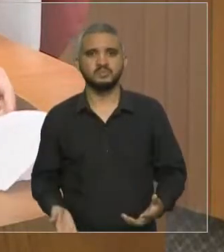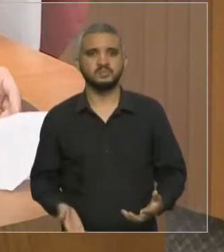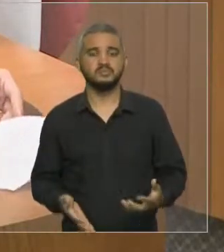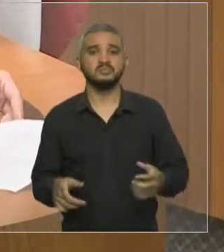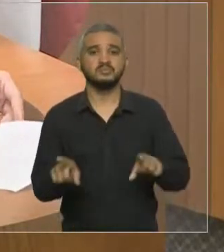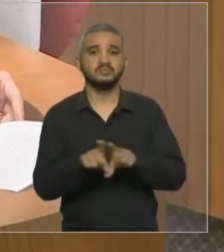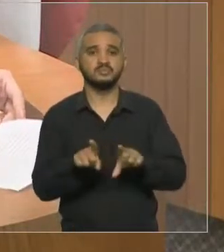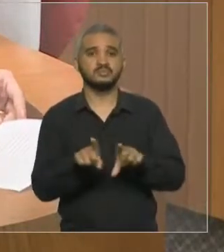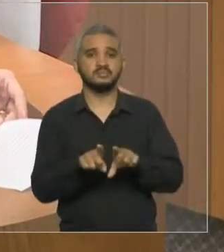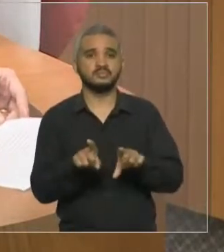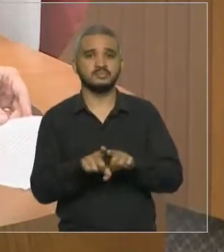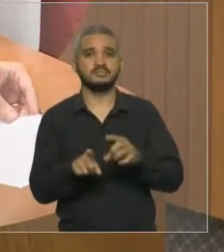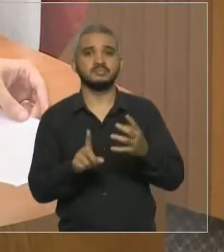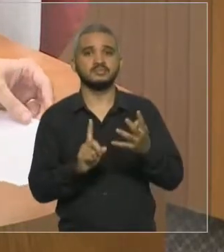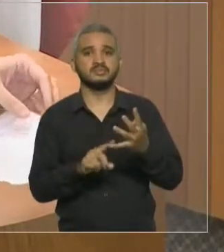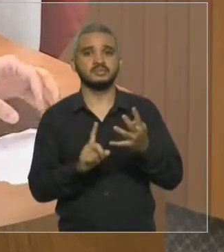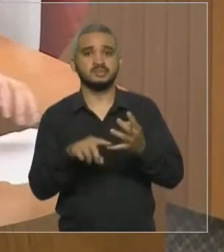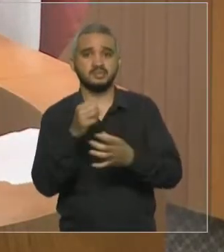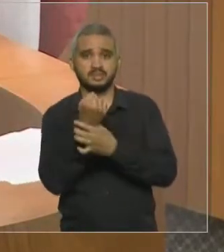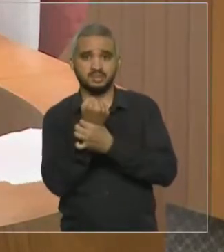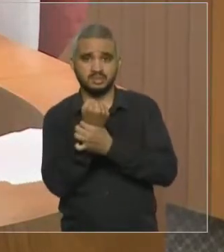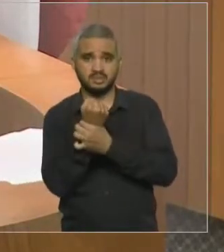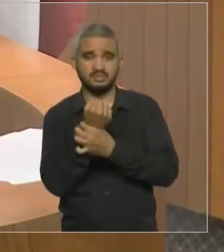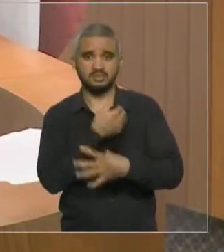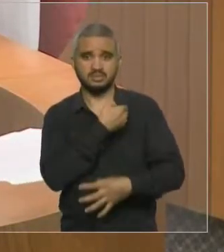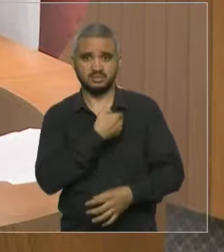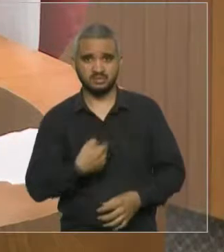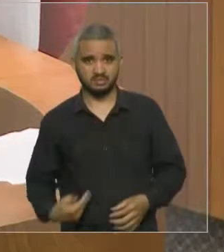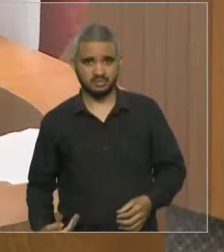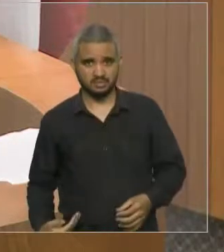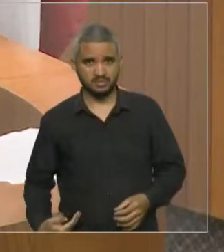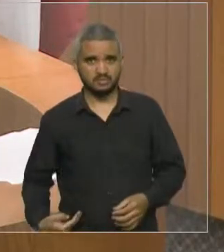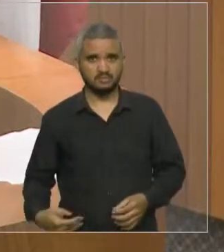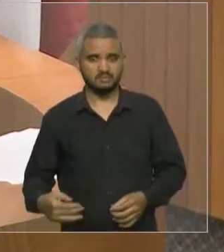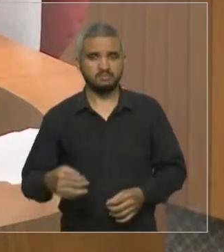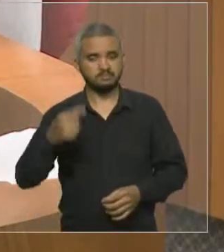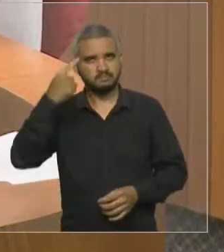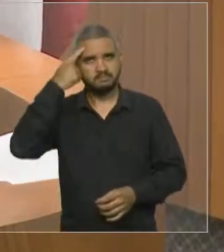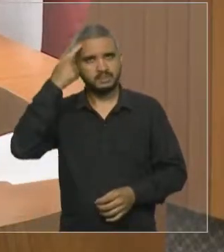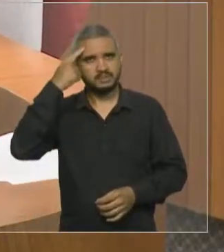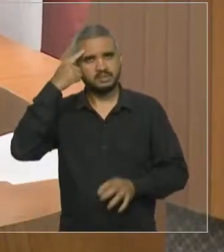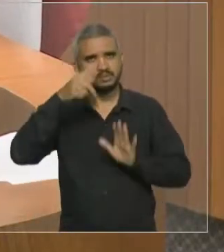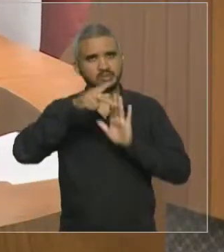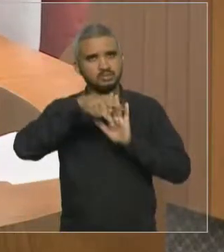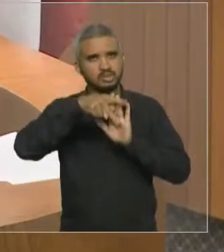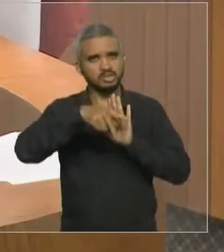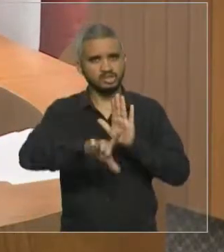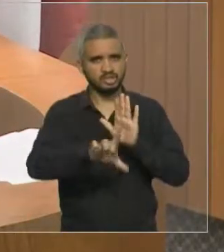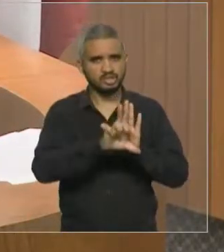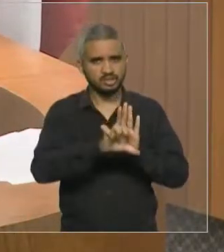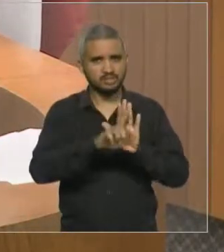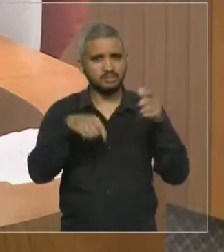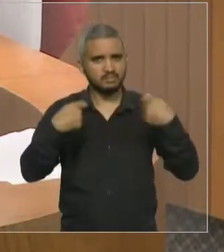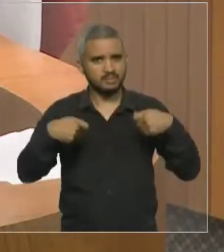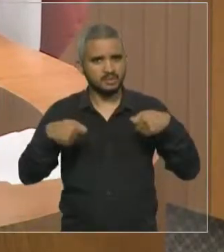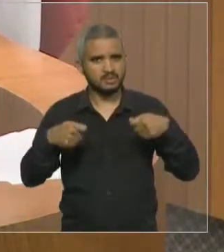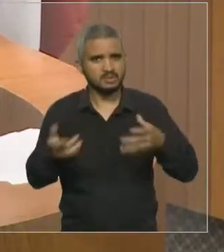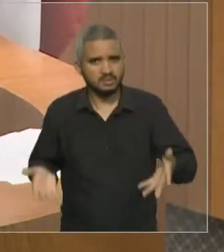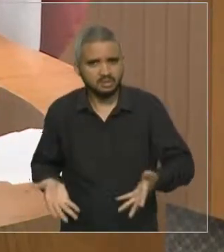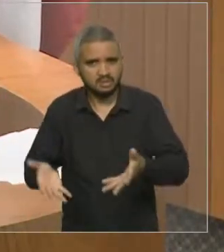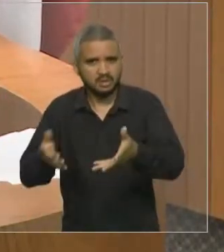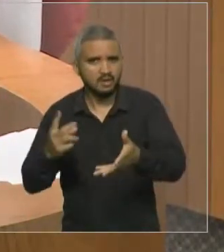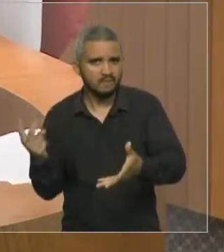que nós somos da comissão também é pensamos que o projeto os projetos de lei eles devem valorizar a o